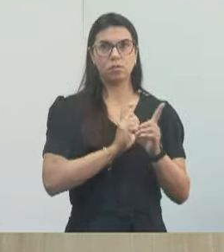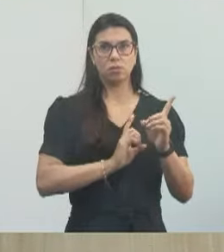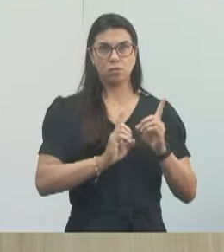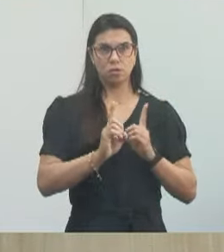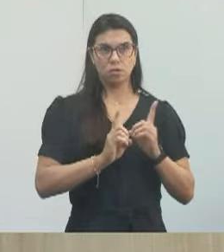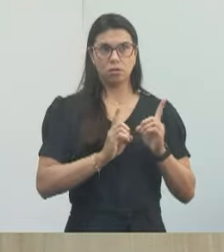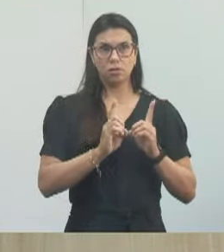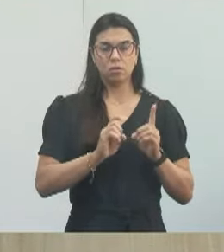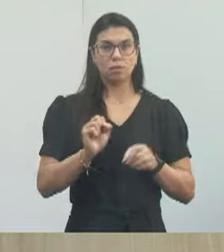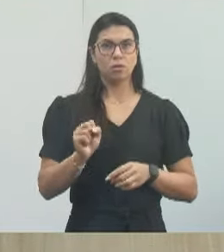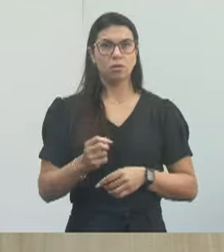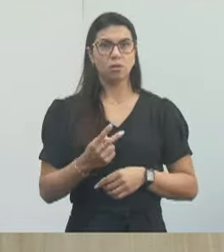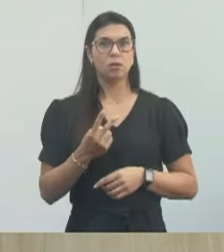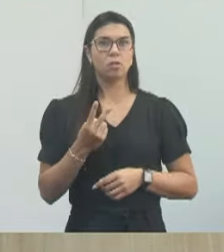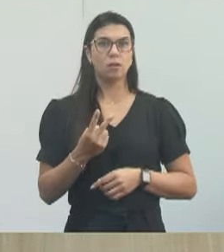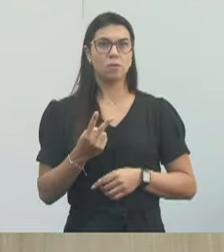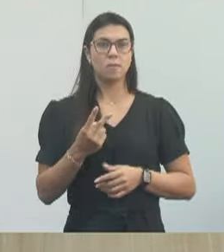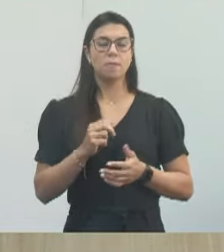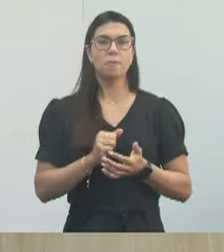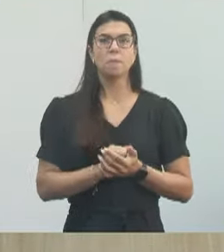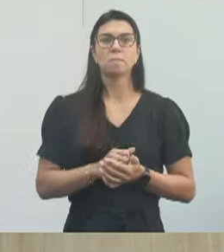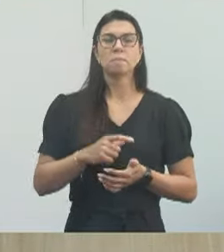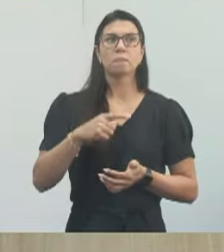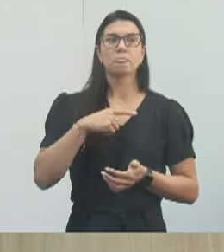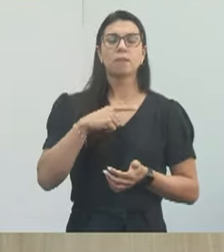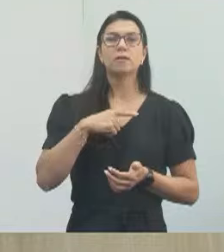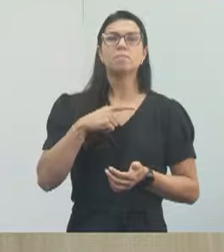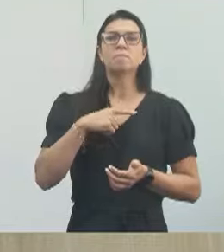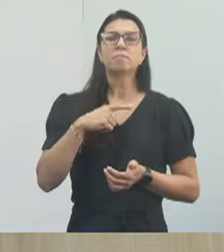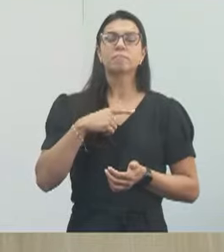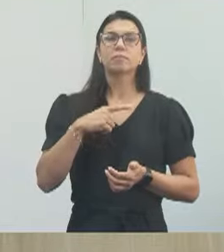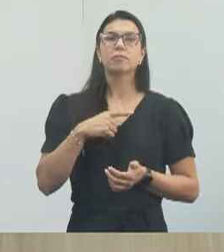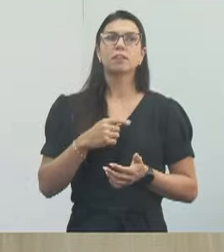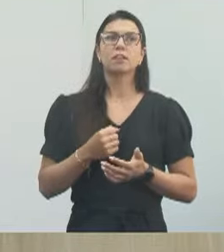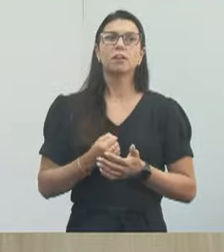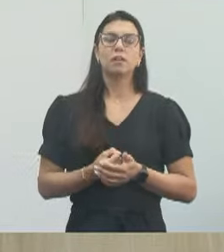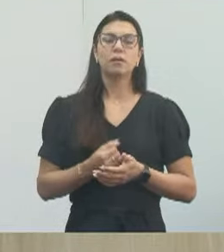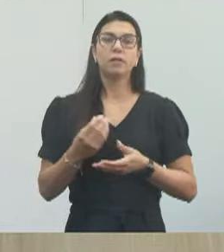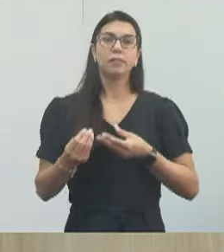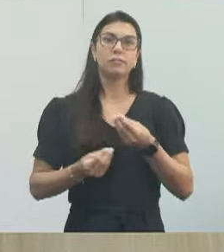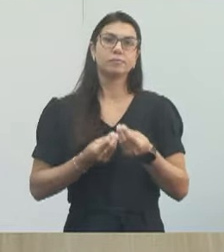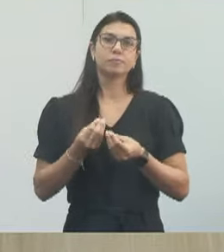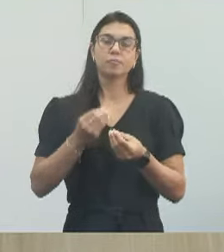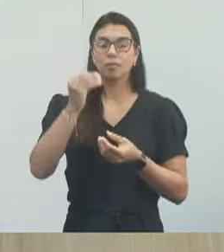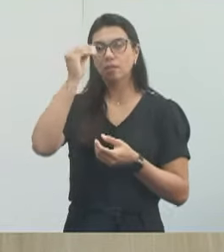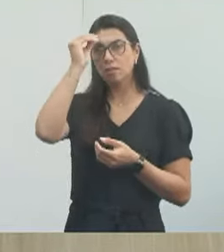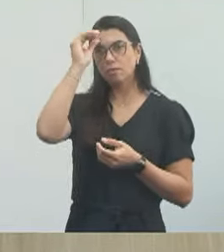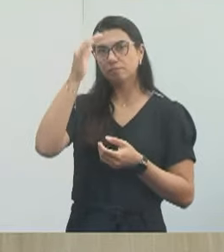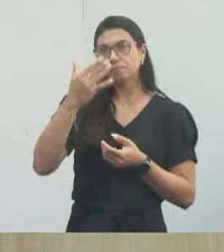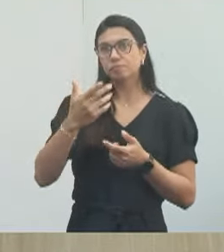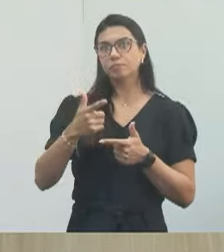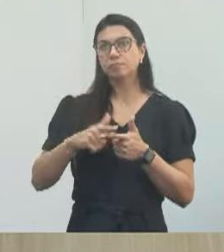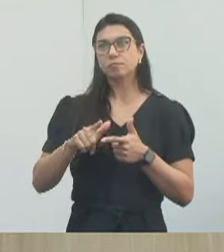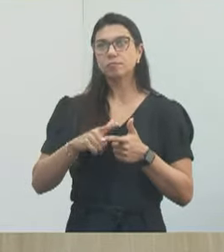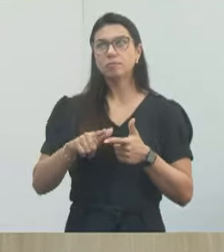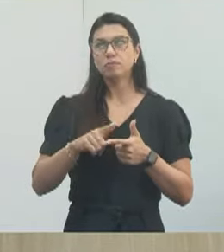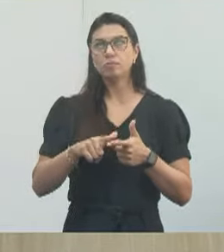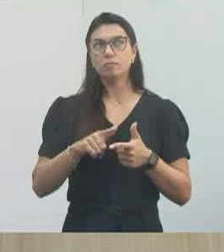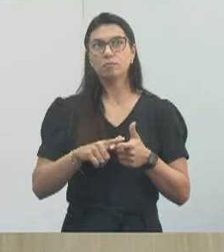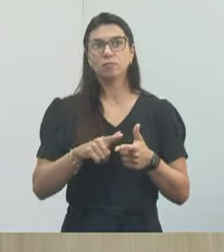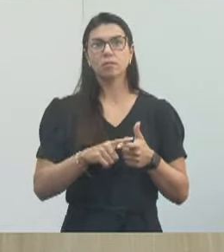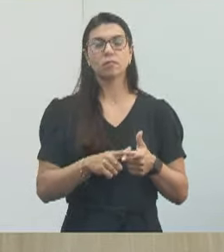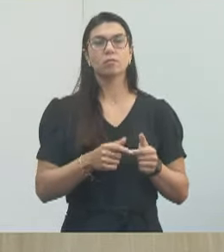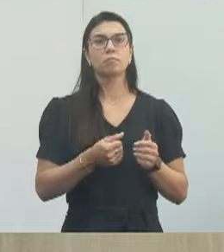Dutra dois Existe algum estudo para minimizar o impacto das obras Nas